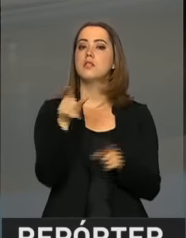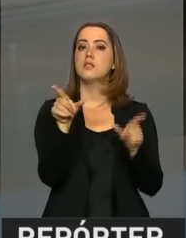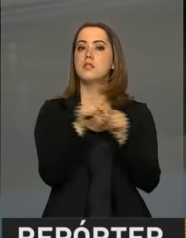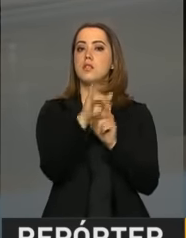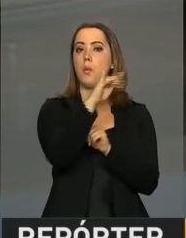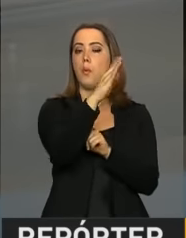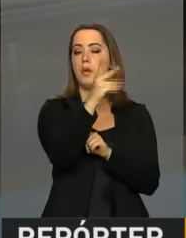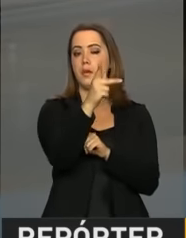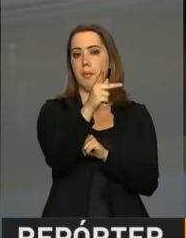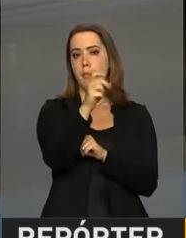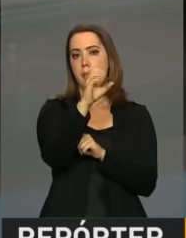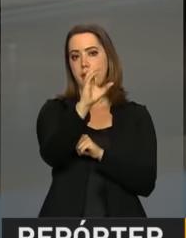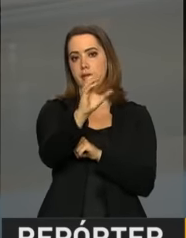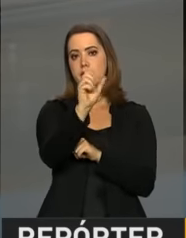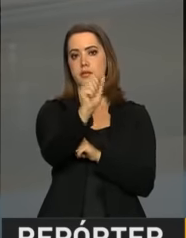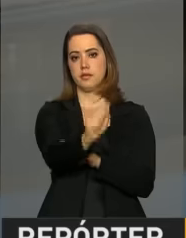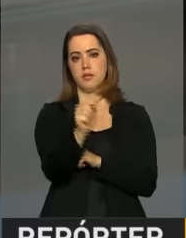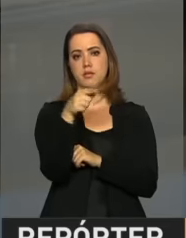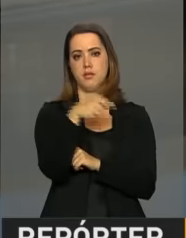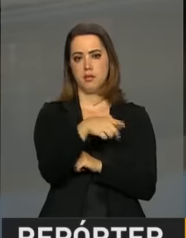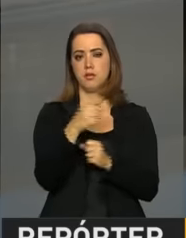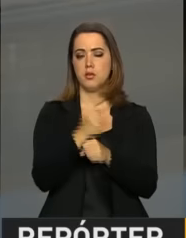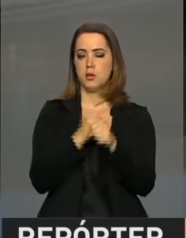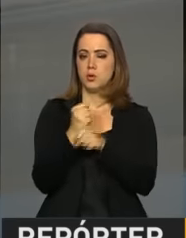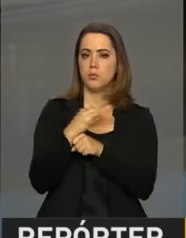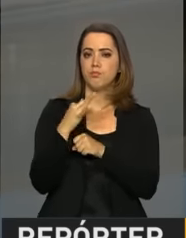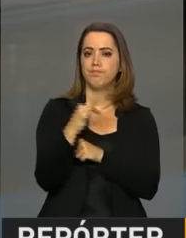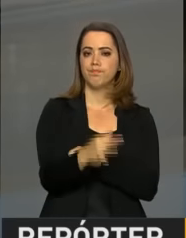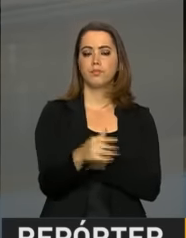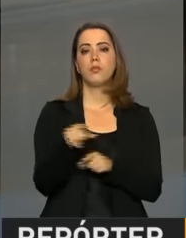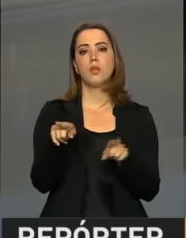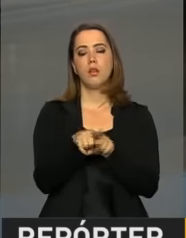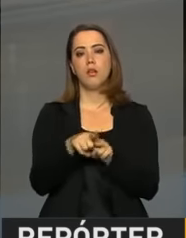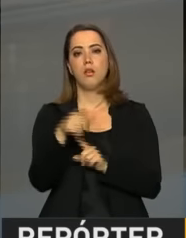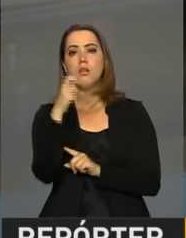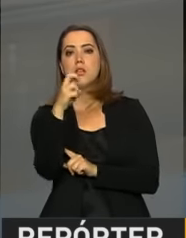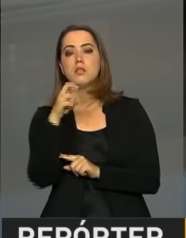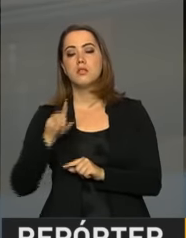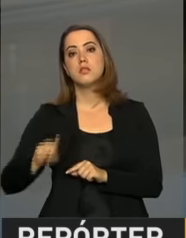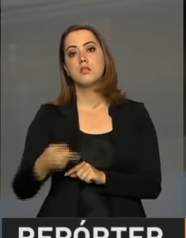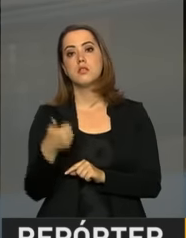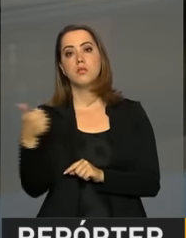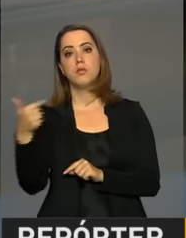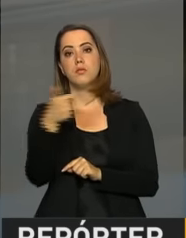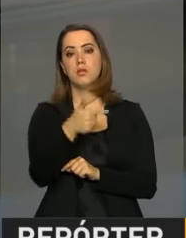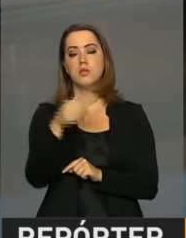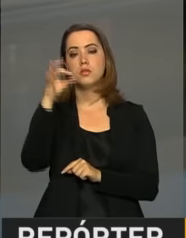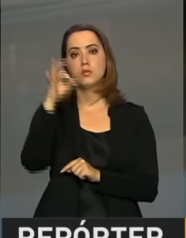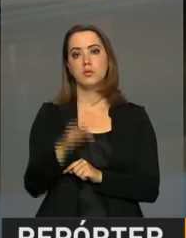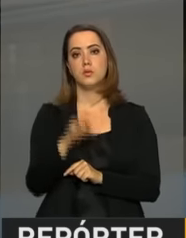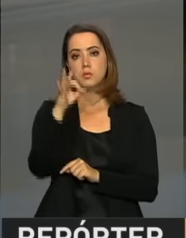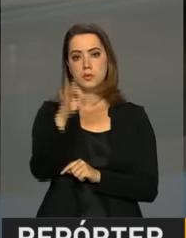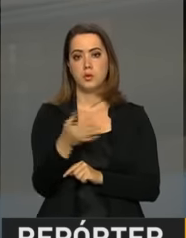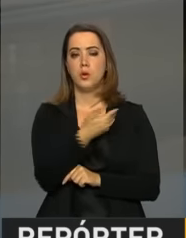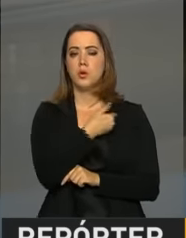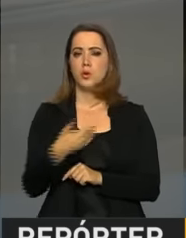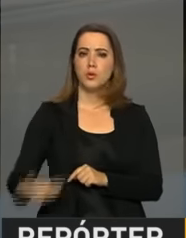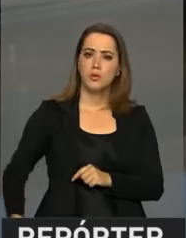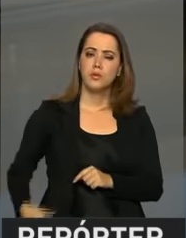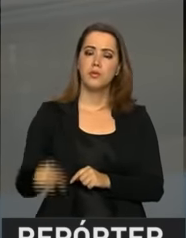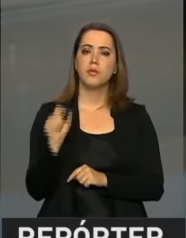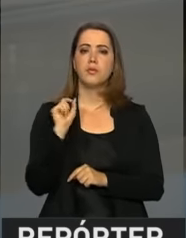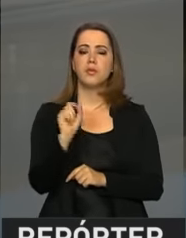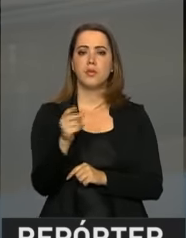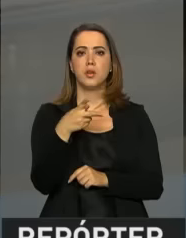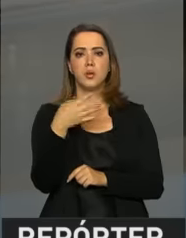o Boletim Focus estima que em 2017 ela vai fechar em 5,12%. O governo também tem uma